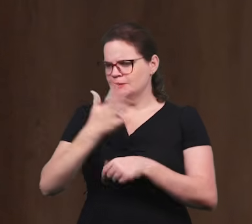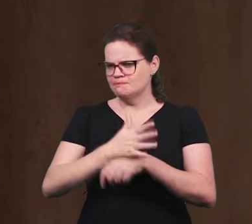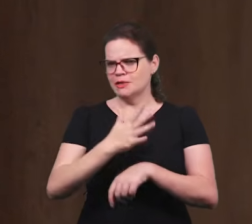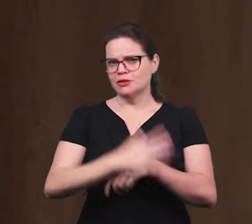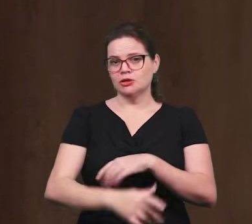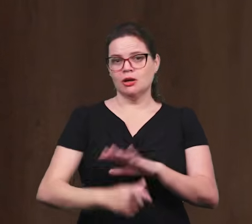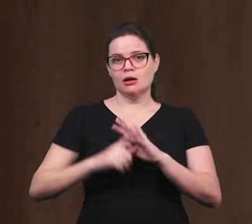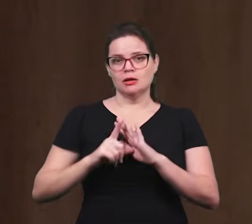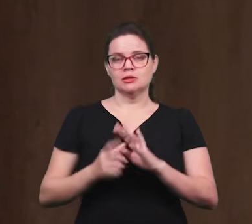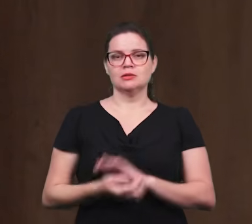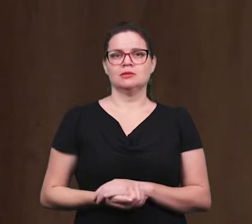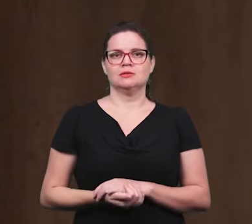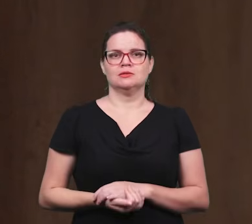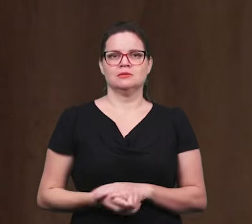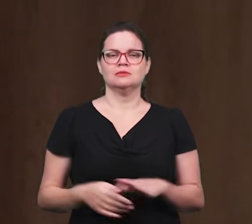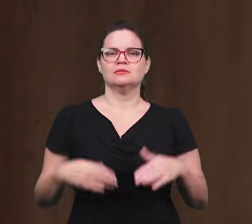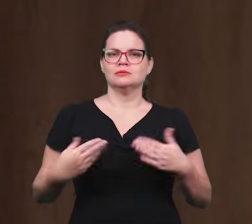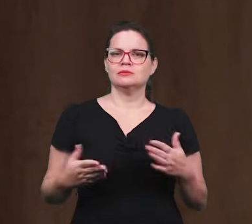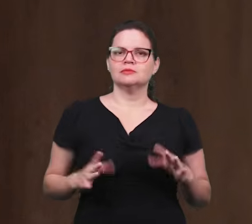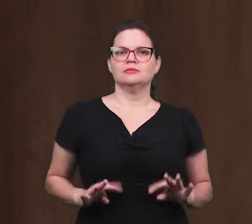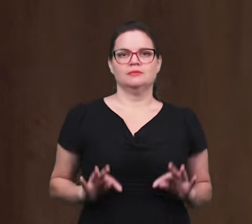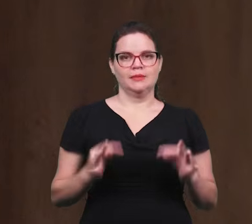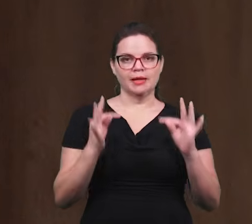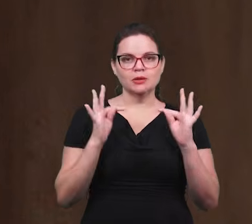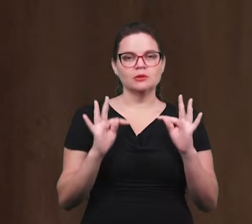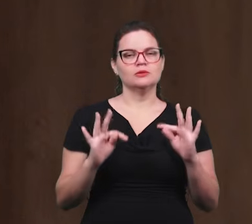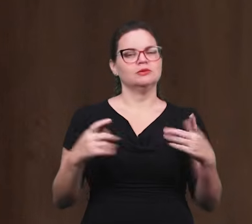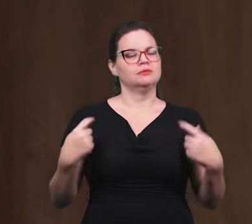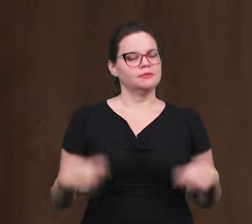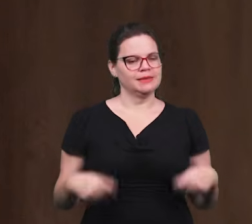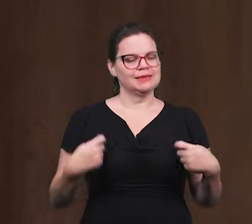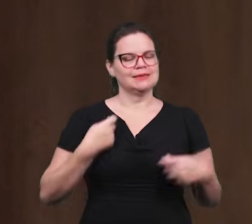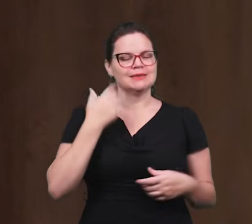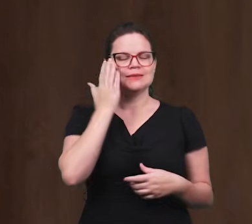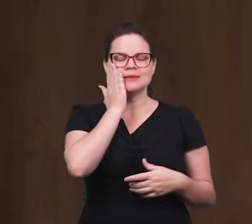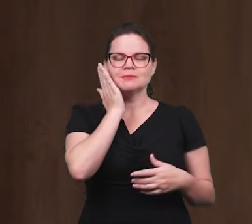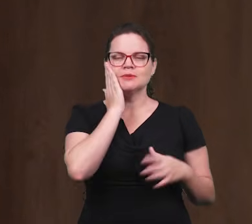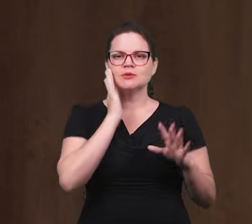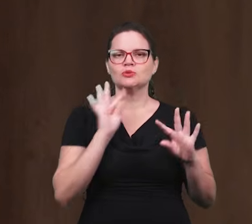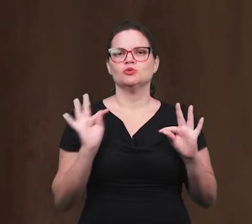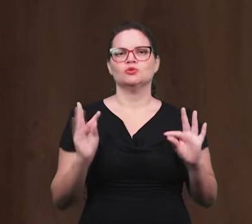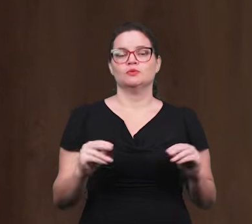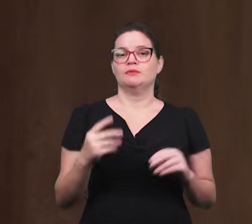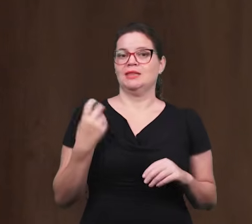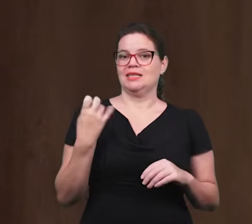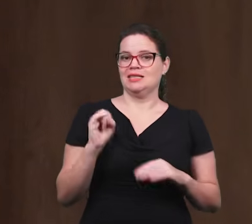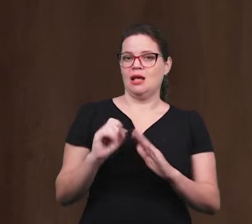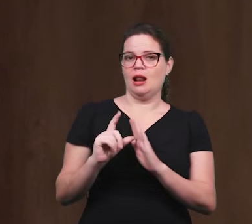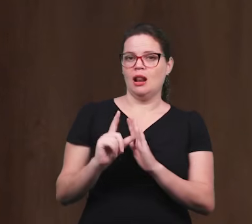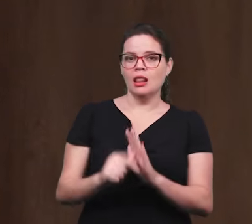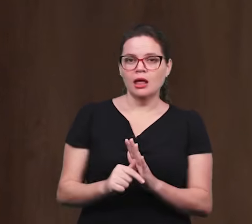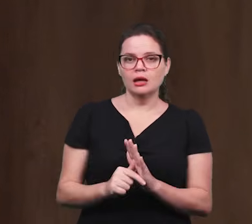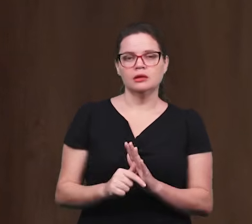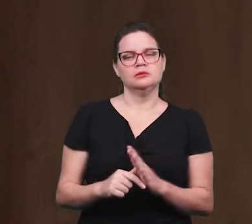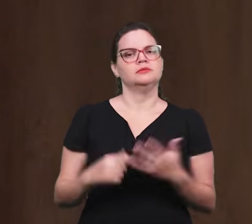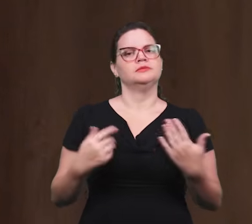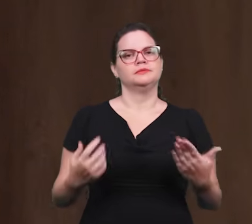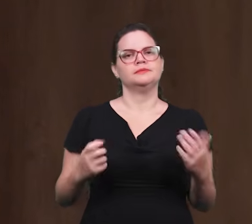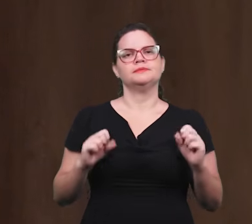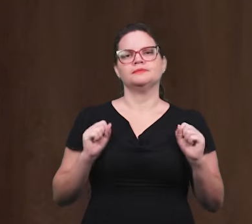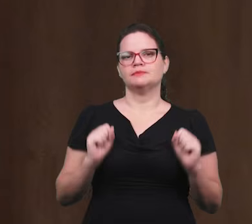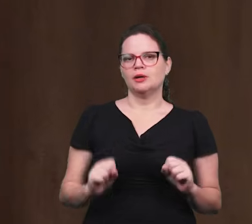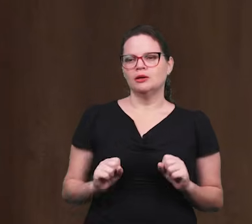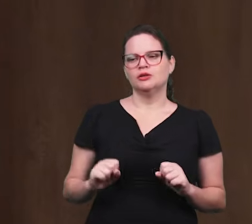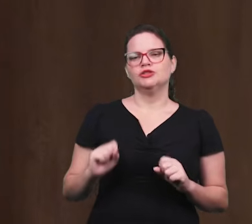Então, no nosso meio, tecnologia não pode ficar para trás. Se você ficar para trás com tecnologia, você vai